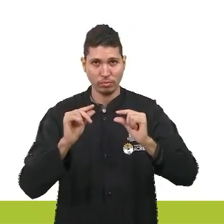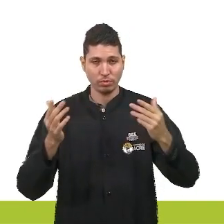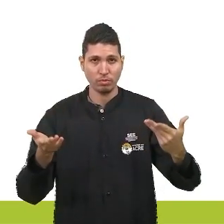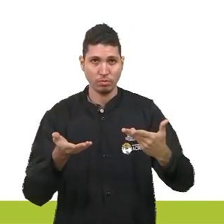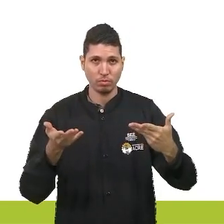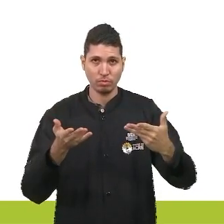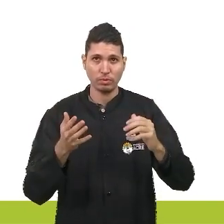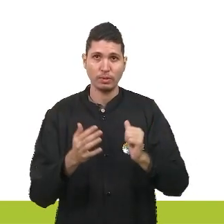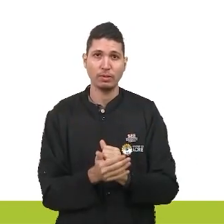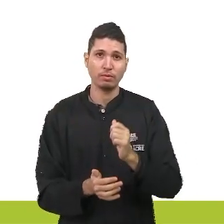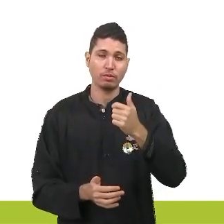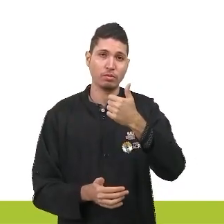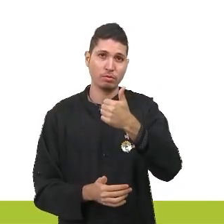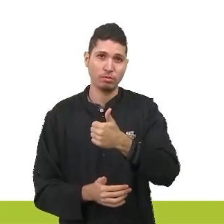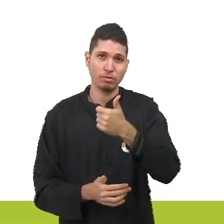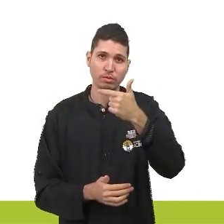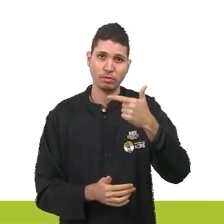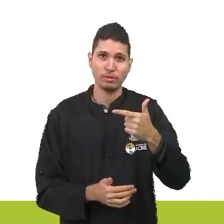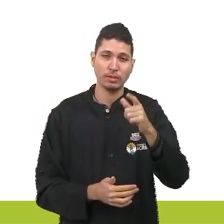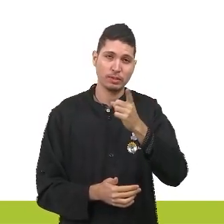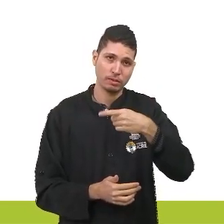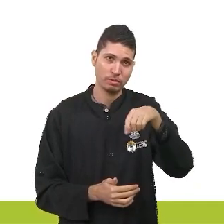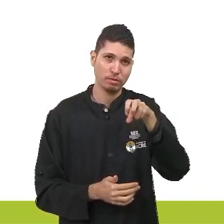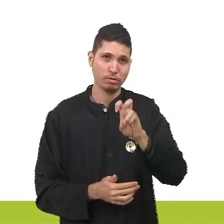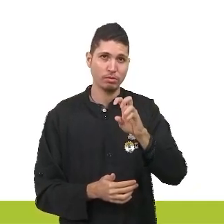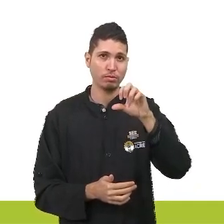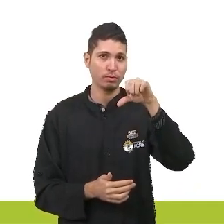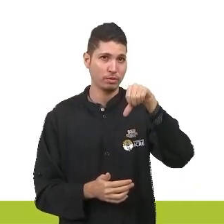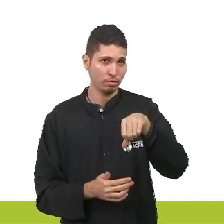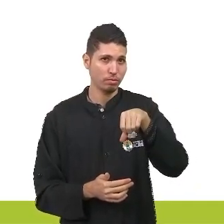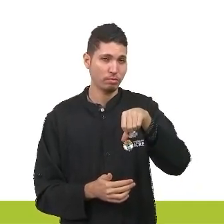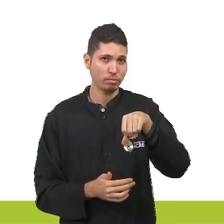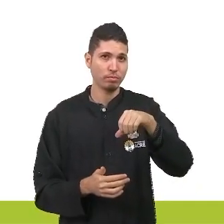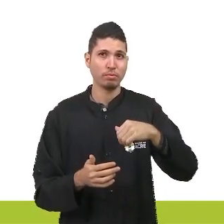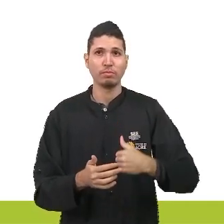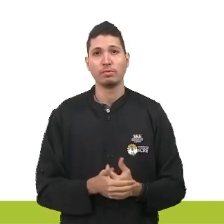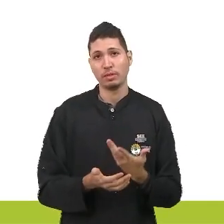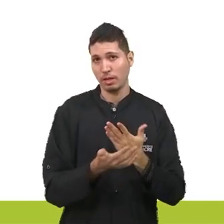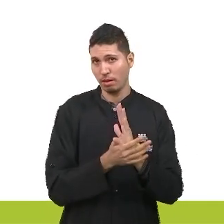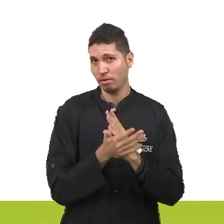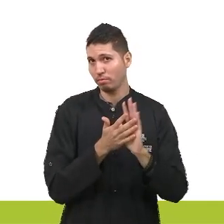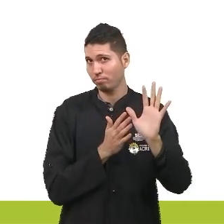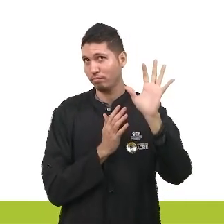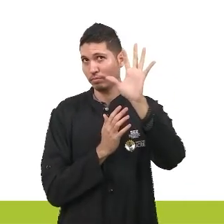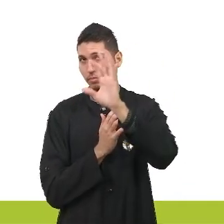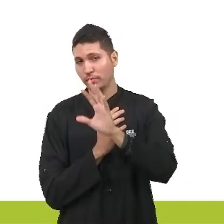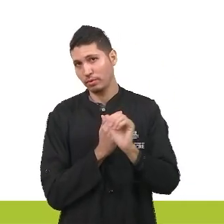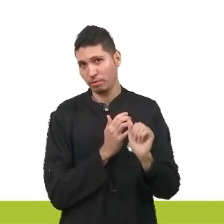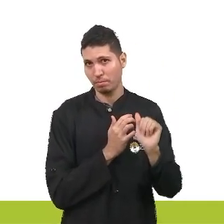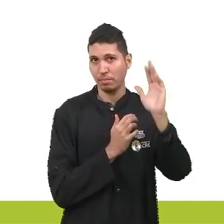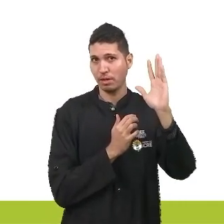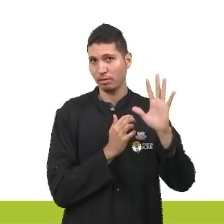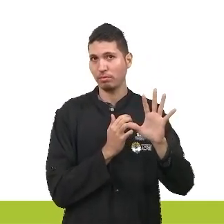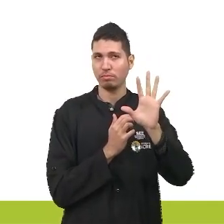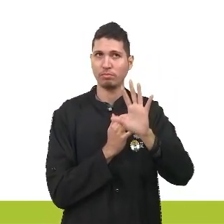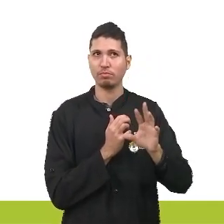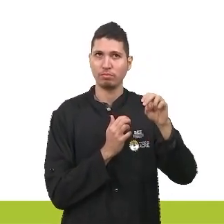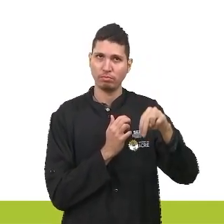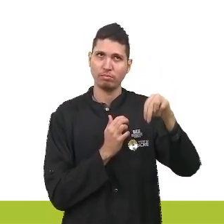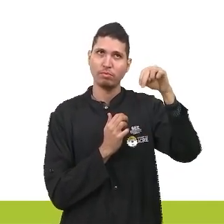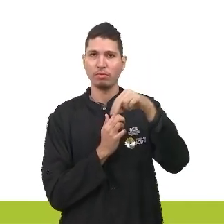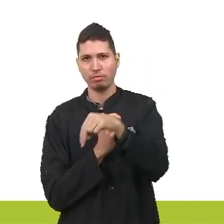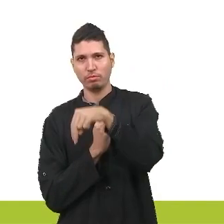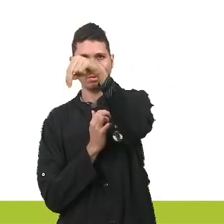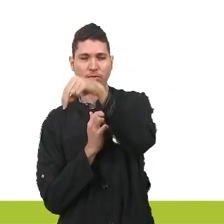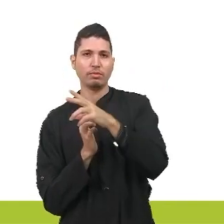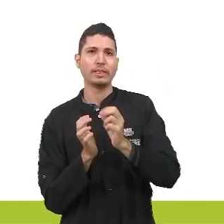em 12,59, que é um número relativamente bom. Lembrando que em algumas regiões tem mais, né, como Nordeste, Norte, e